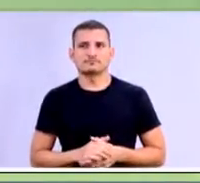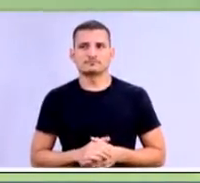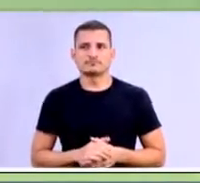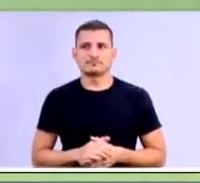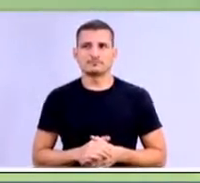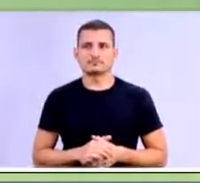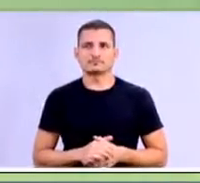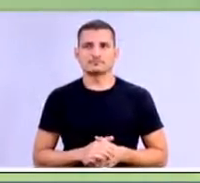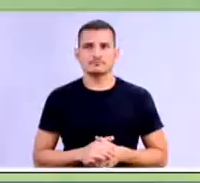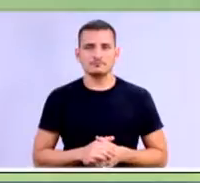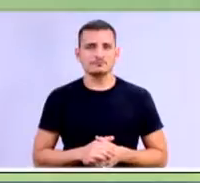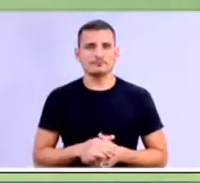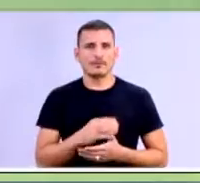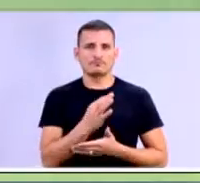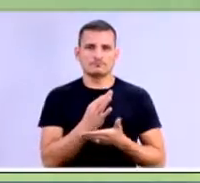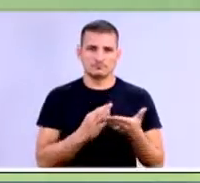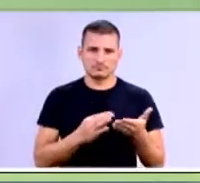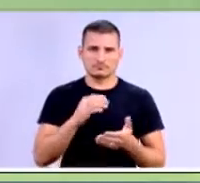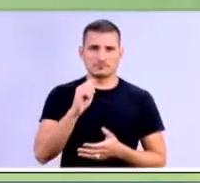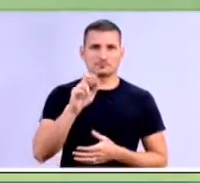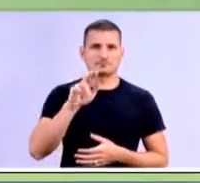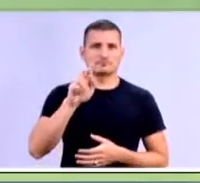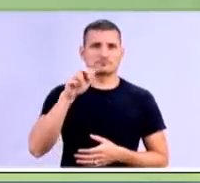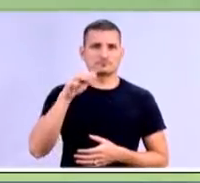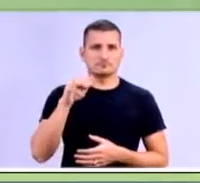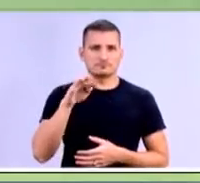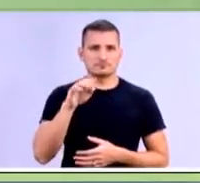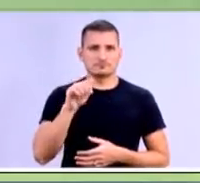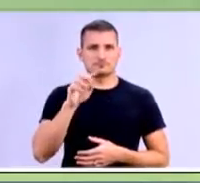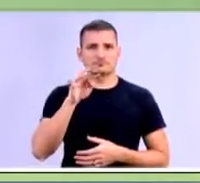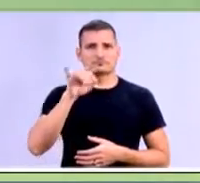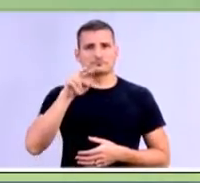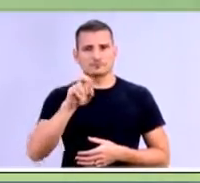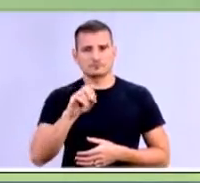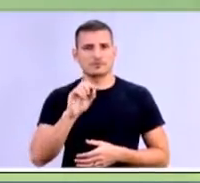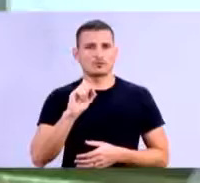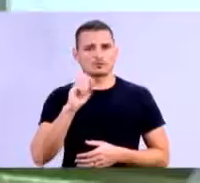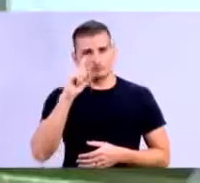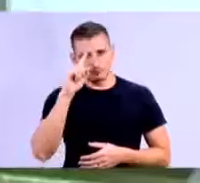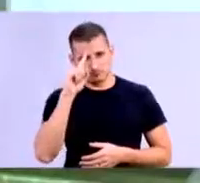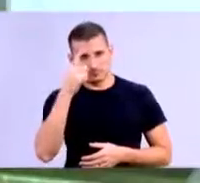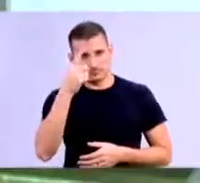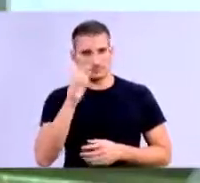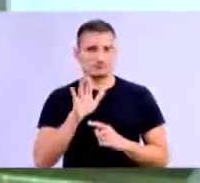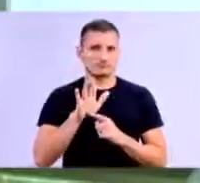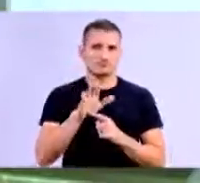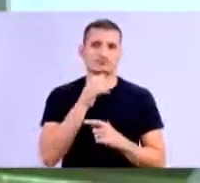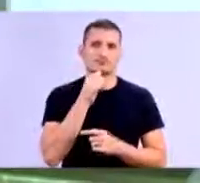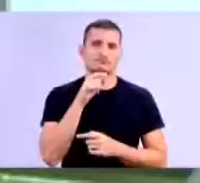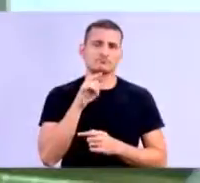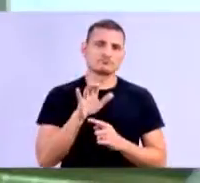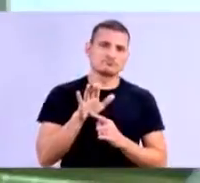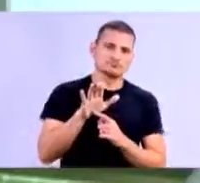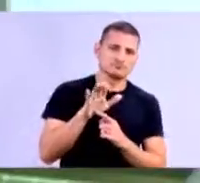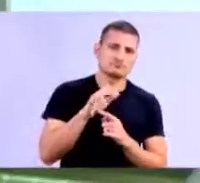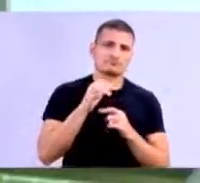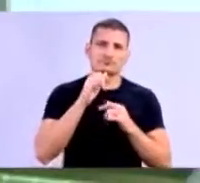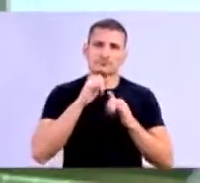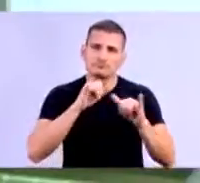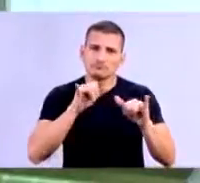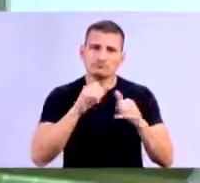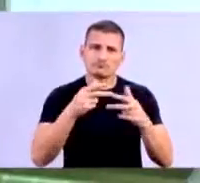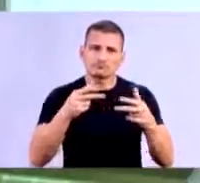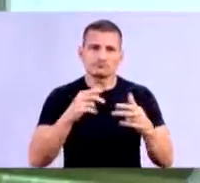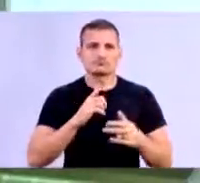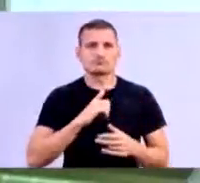o texto argumentativo é a exposição de uma ideia. Se você vai apenas apresentar, informar sobre alguma coisa, você tem